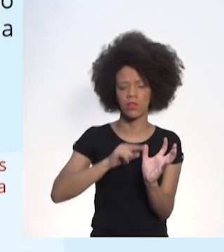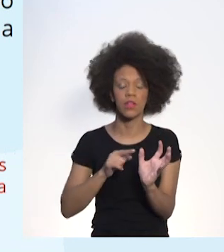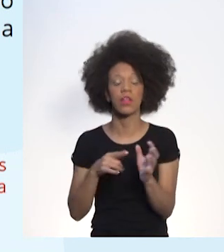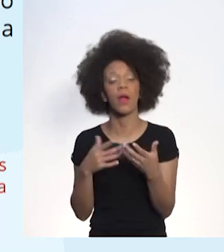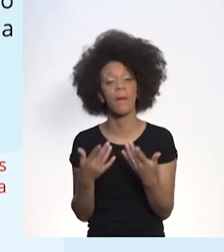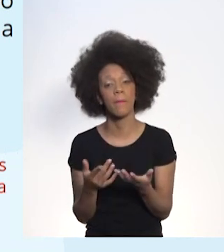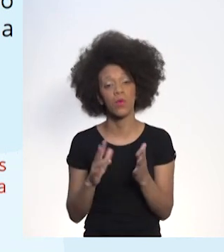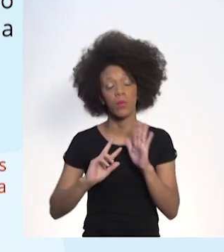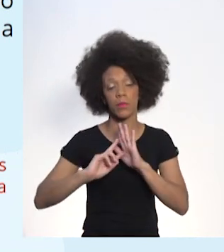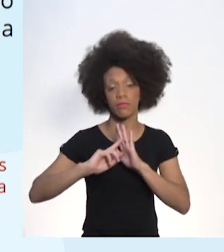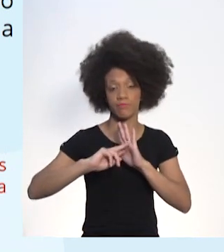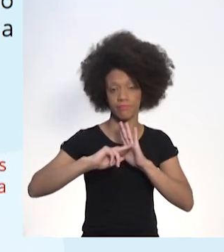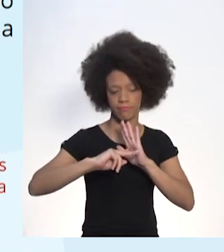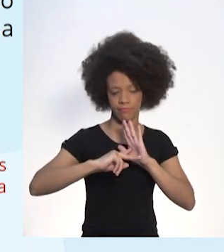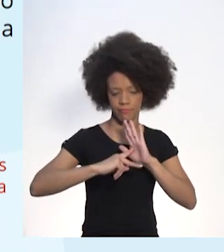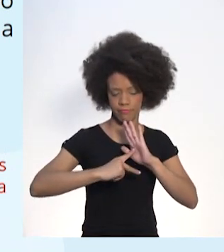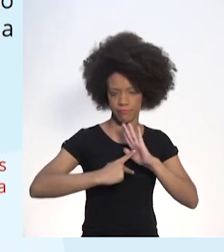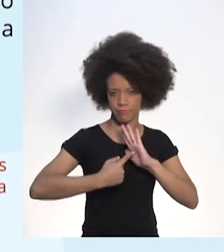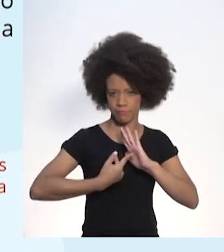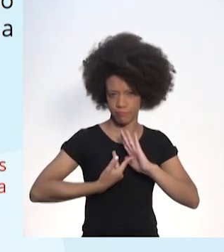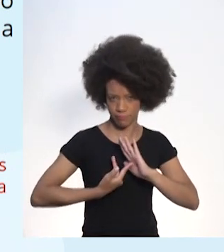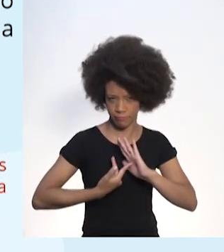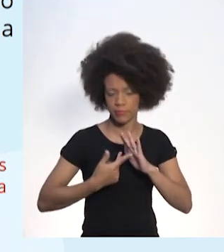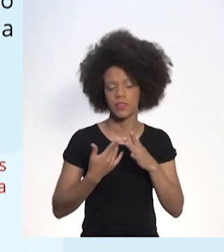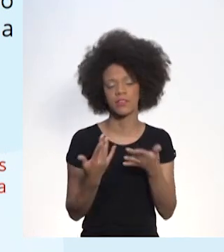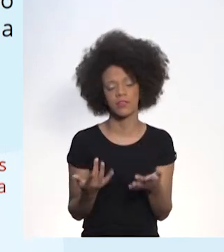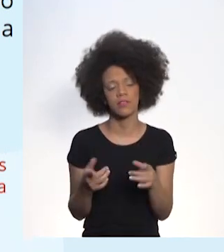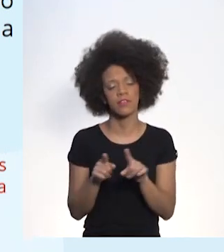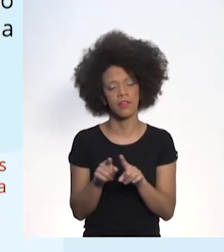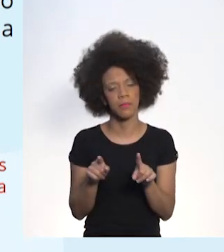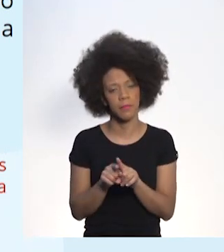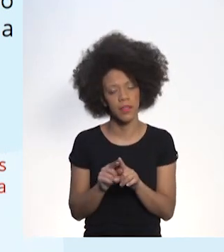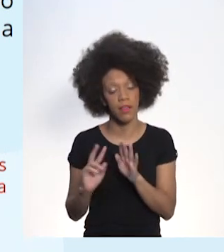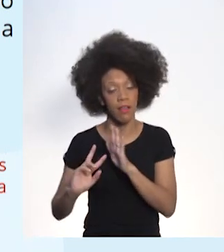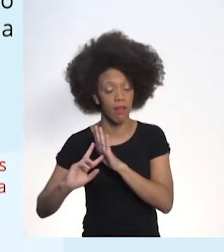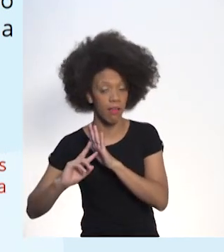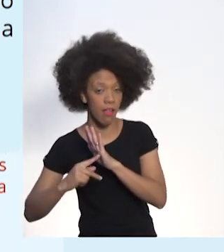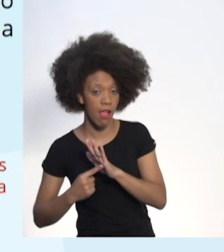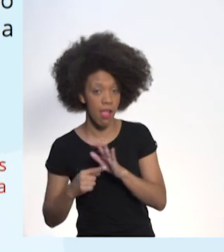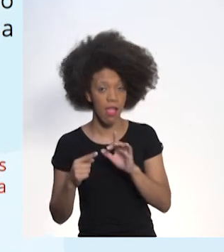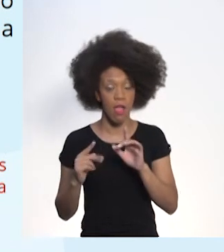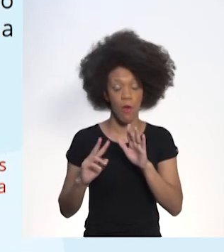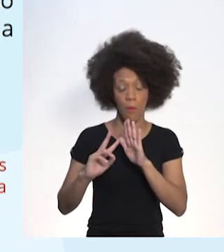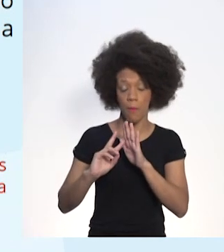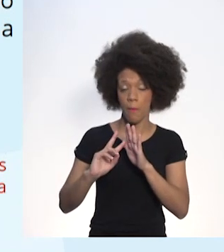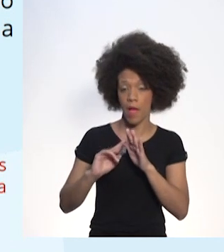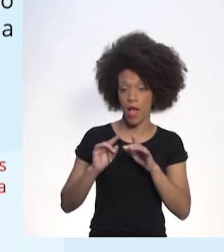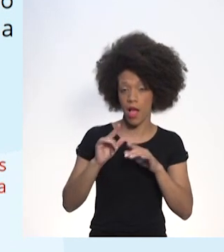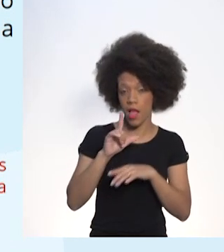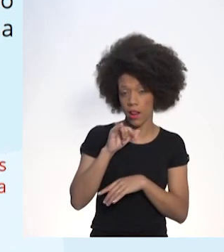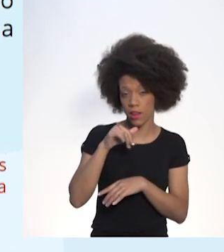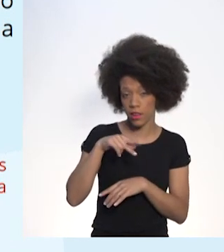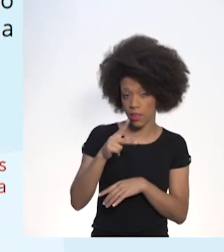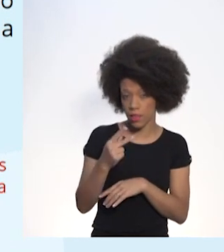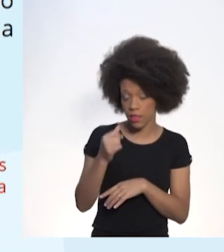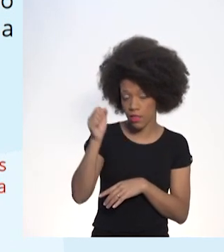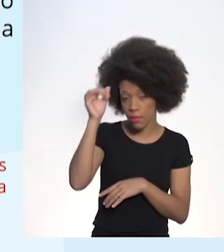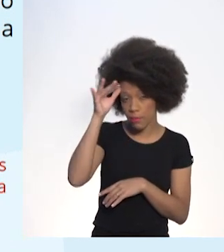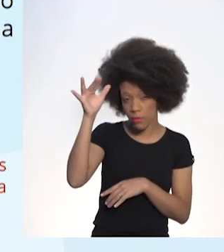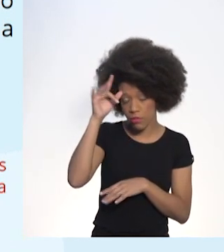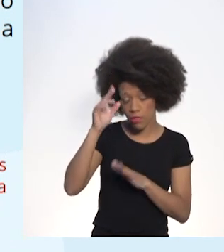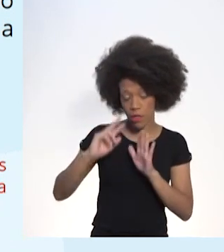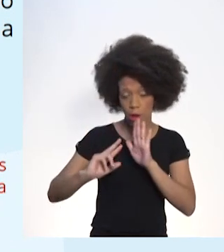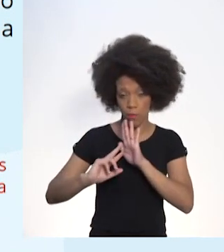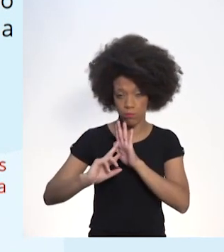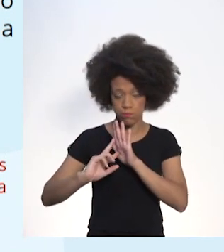uma circunferência, e circunferência é a linha imaginária que delimita o círculo.